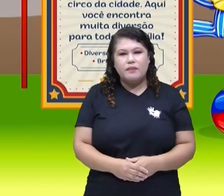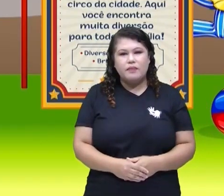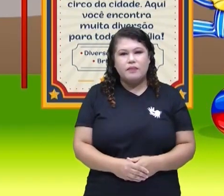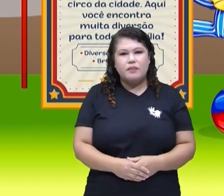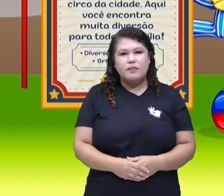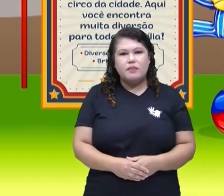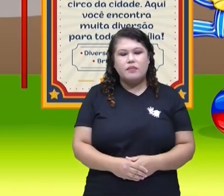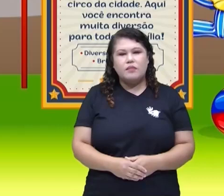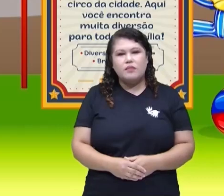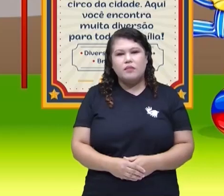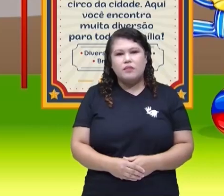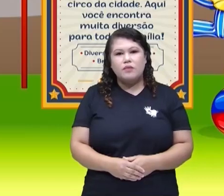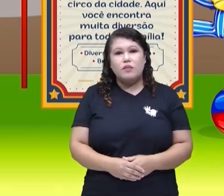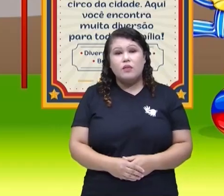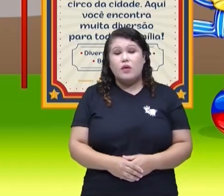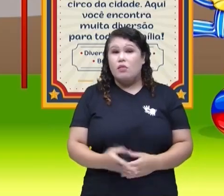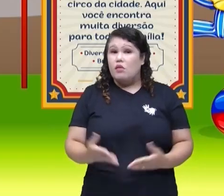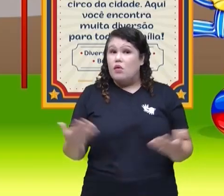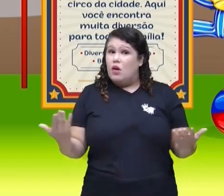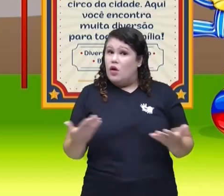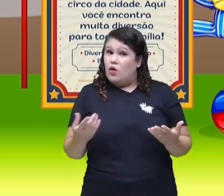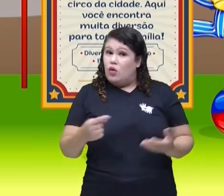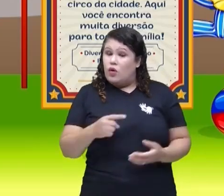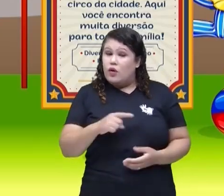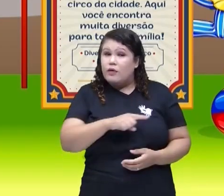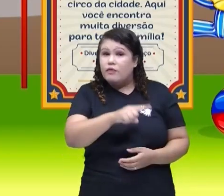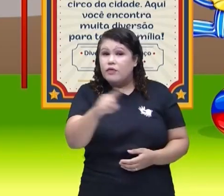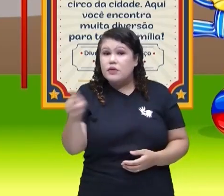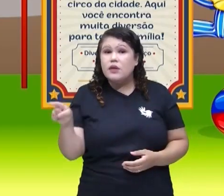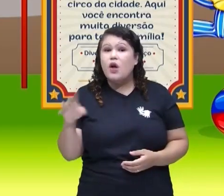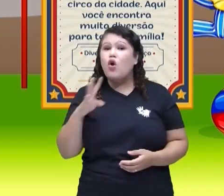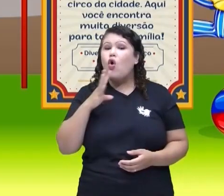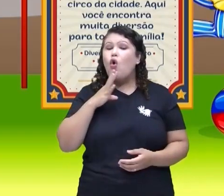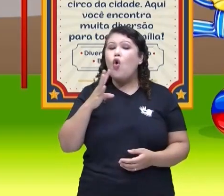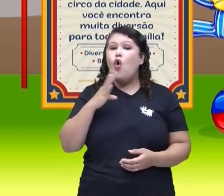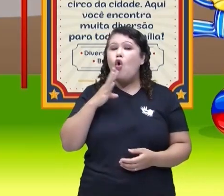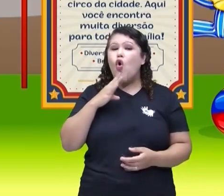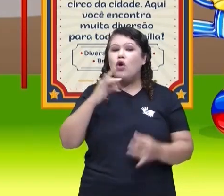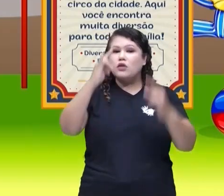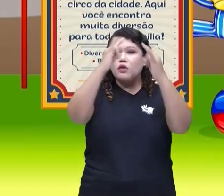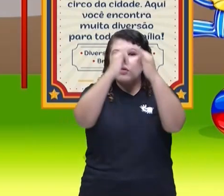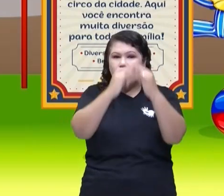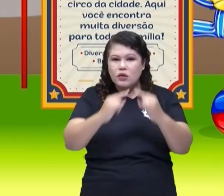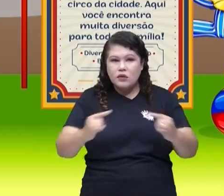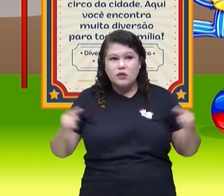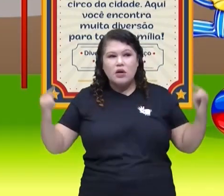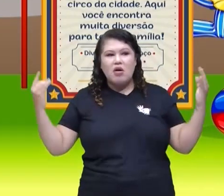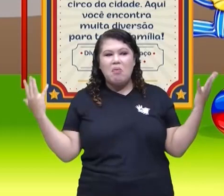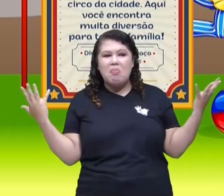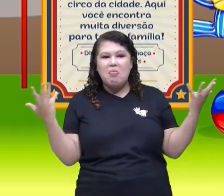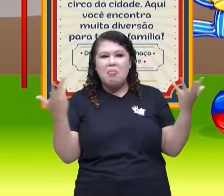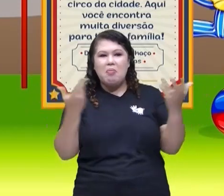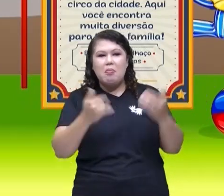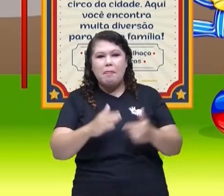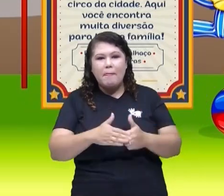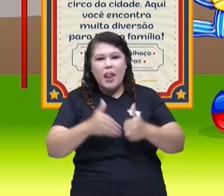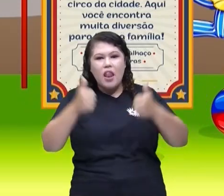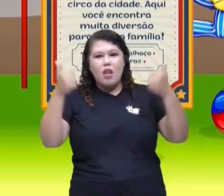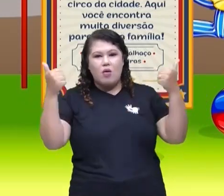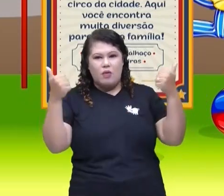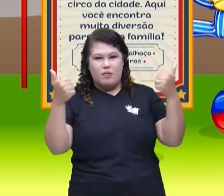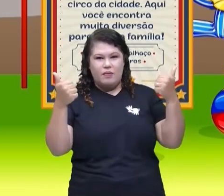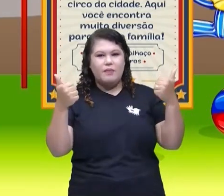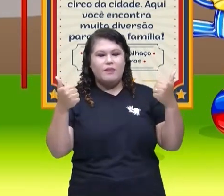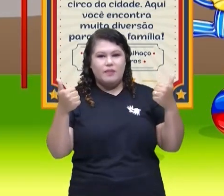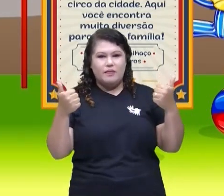só. Conheça, o que está escrito? Conheça o melhor circo da cidade.